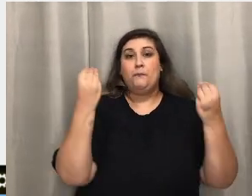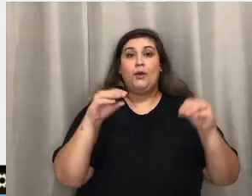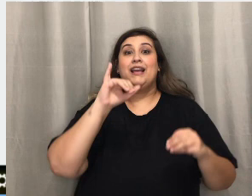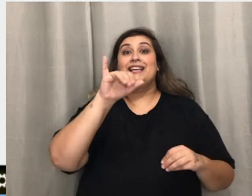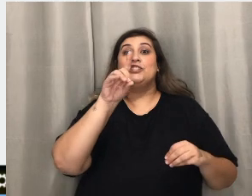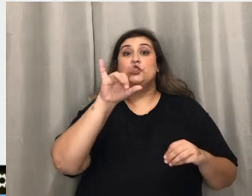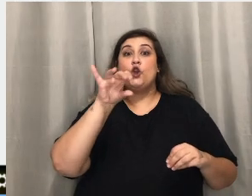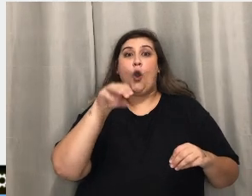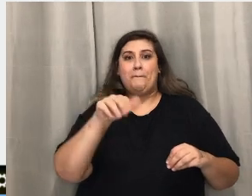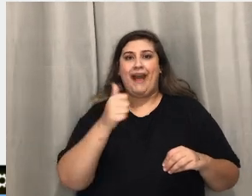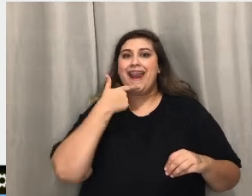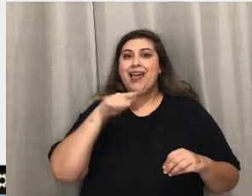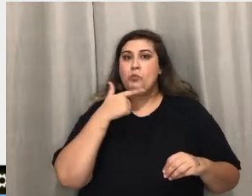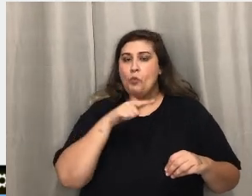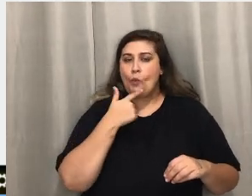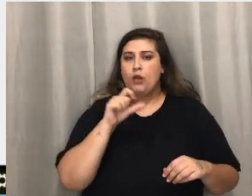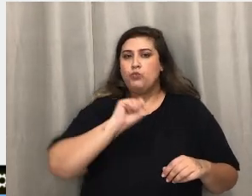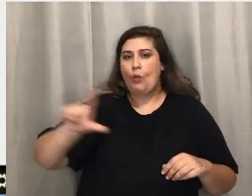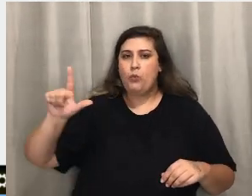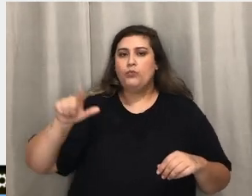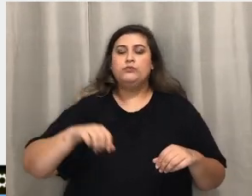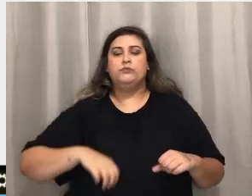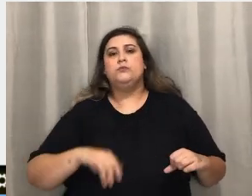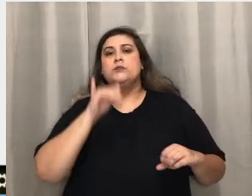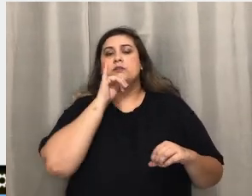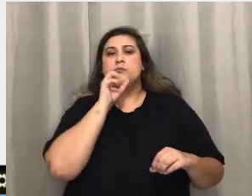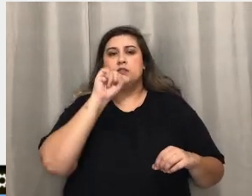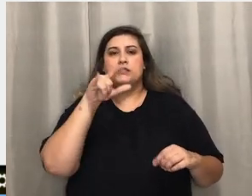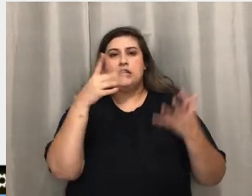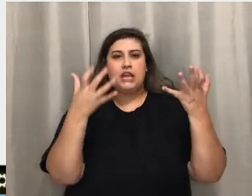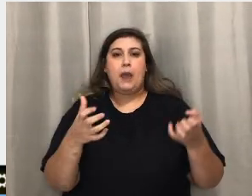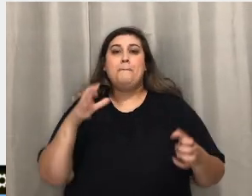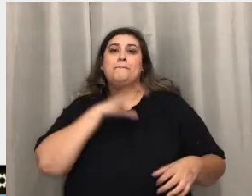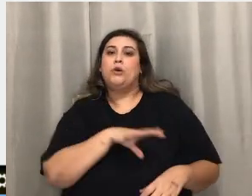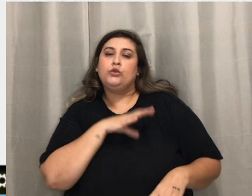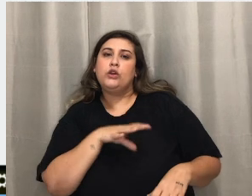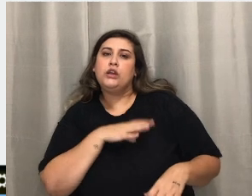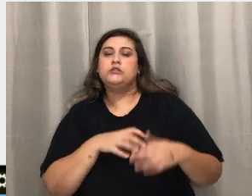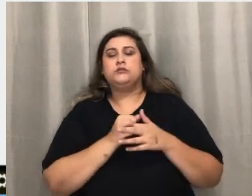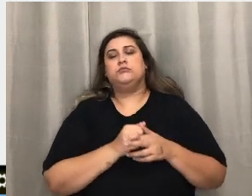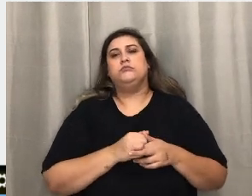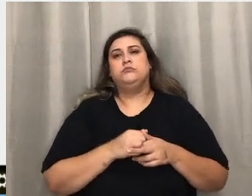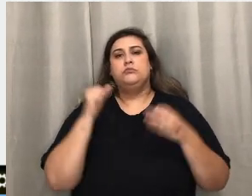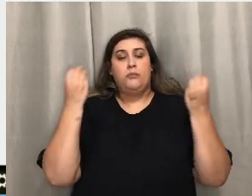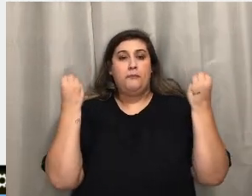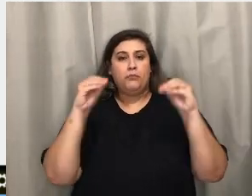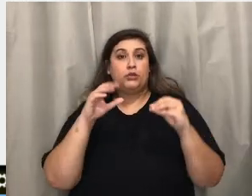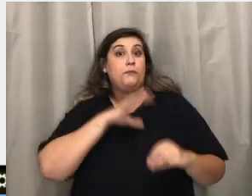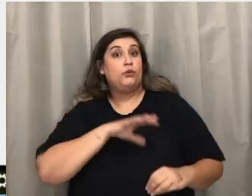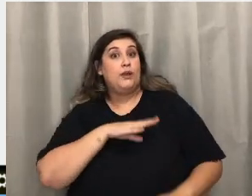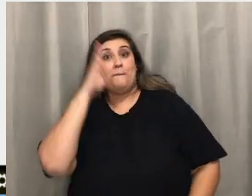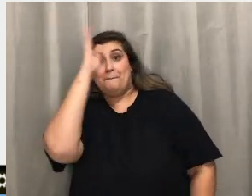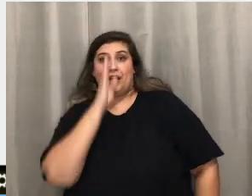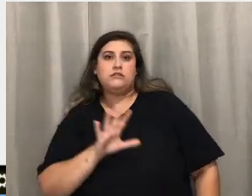o idioma que segmente seu áudio. Se você deseja que seu podcast seja em português, escolha português